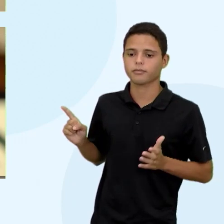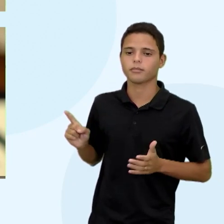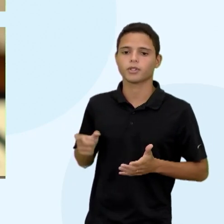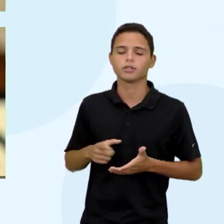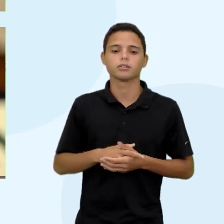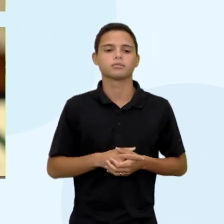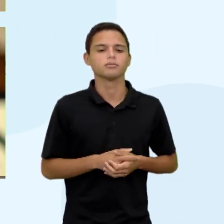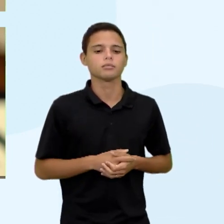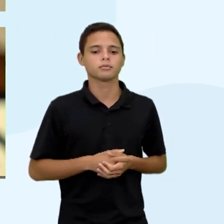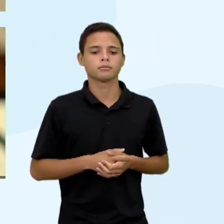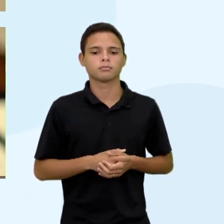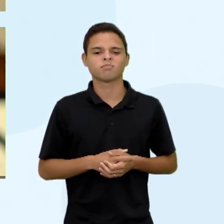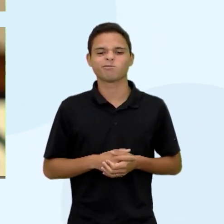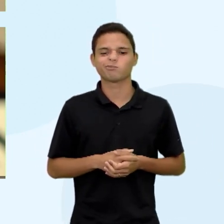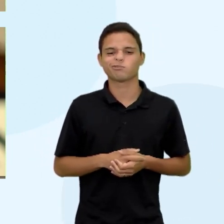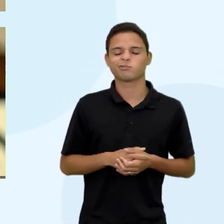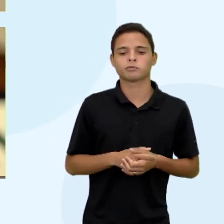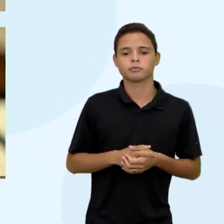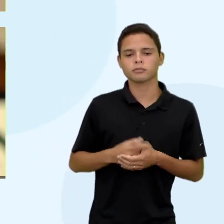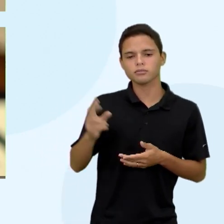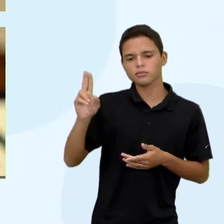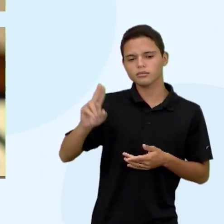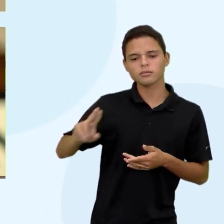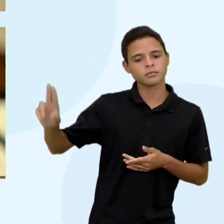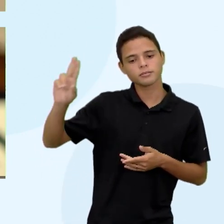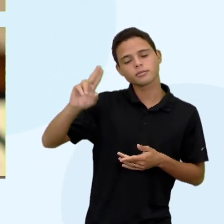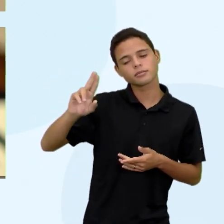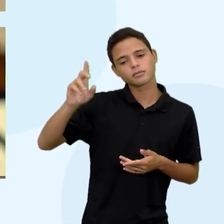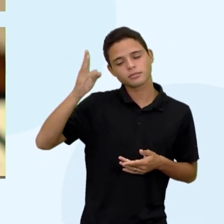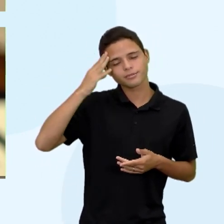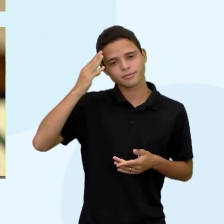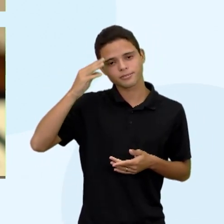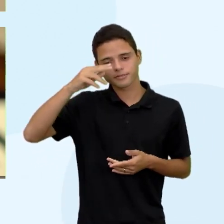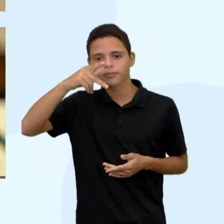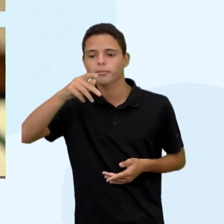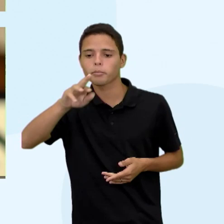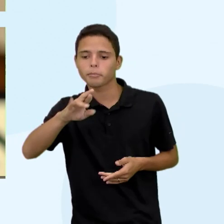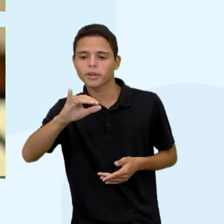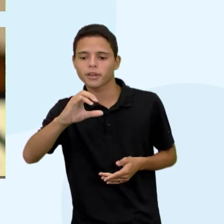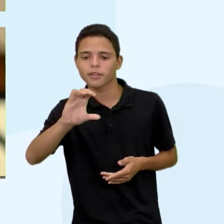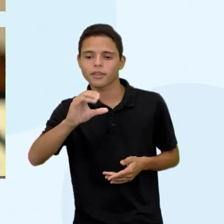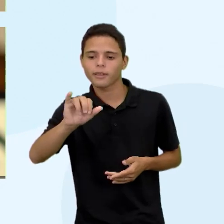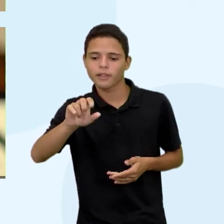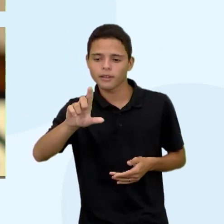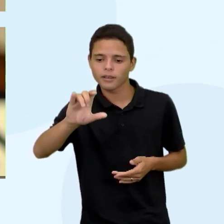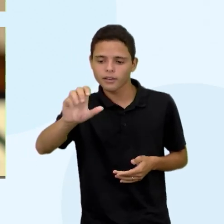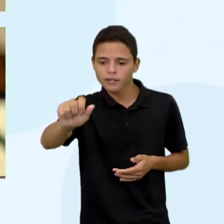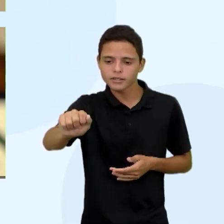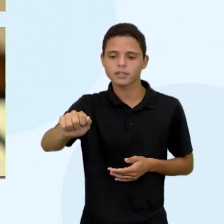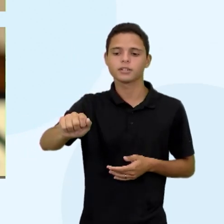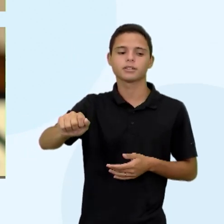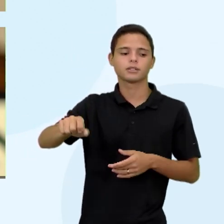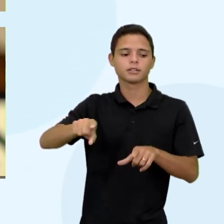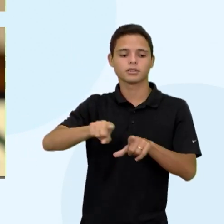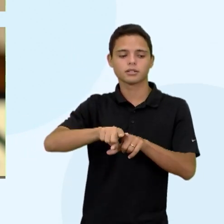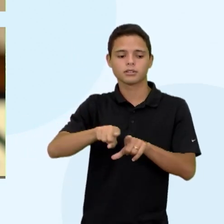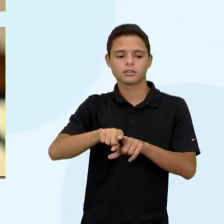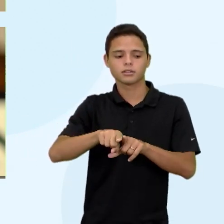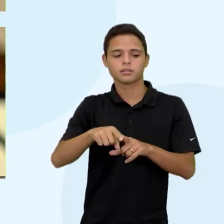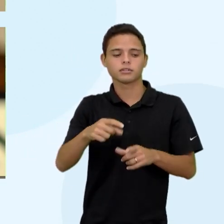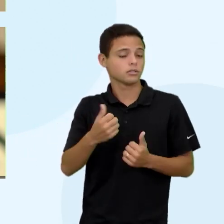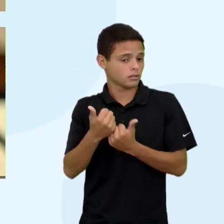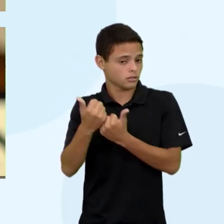quadriplégico, tá? Eu uso a presilha, o apoio de livre caderno que eu mostrei para vocês, só que não imantado